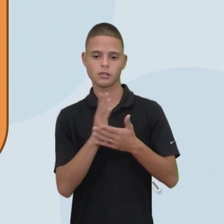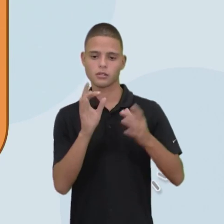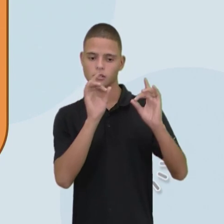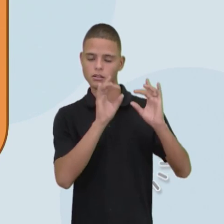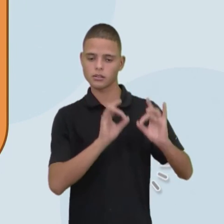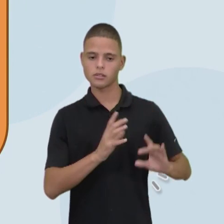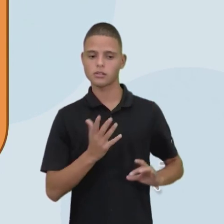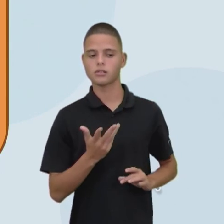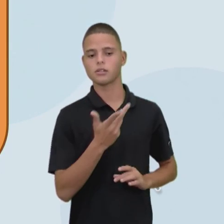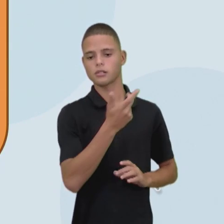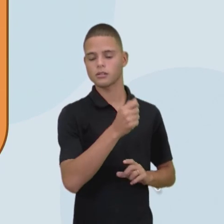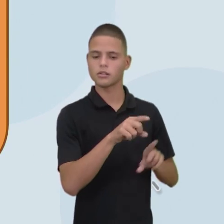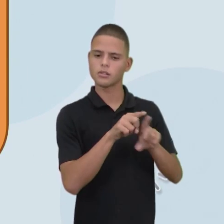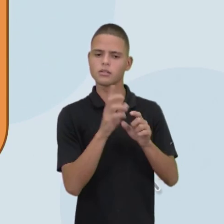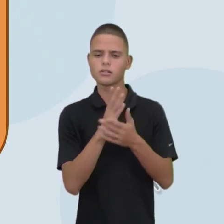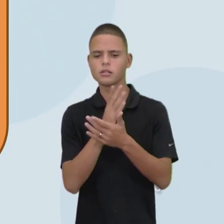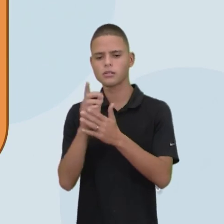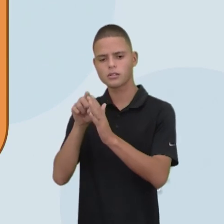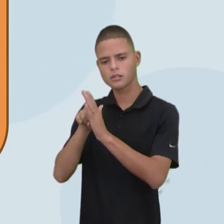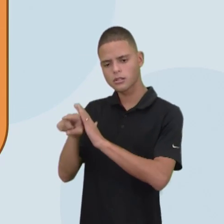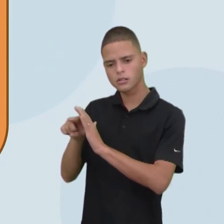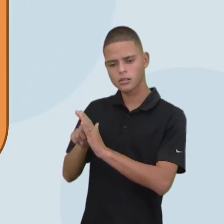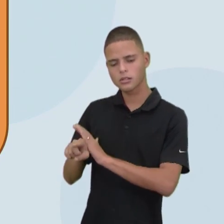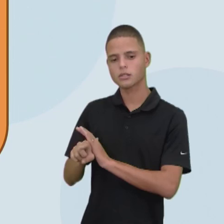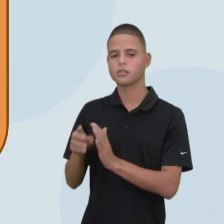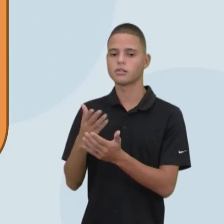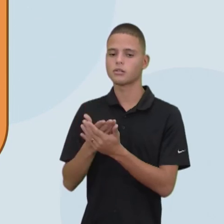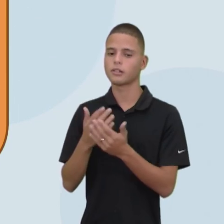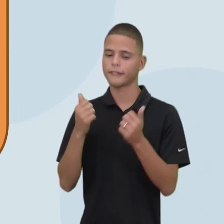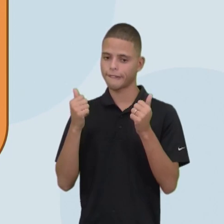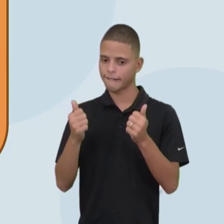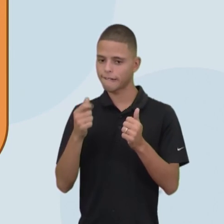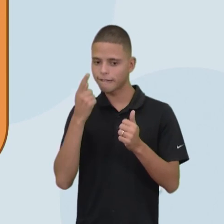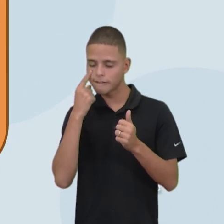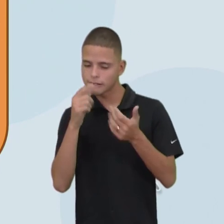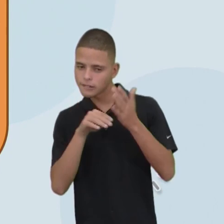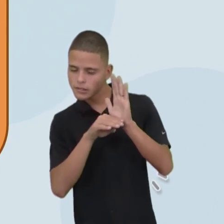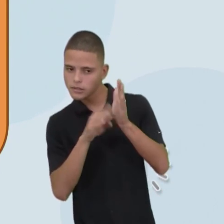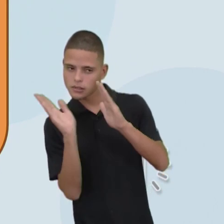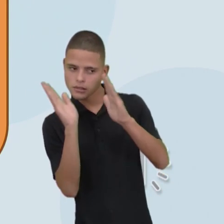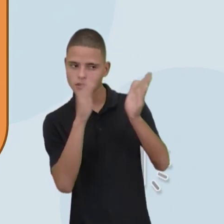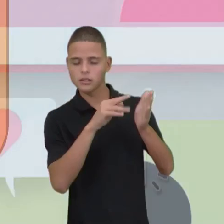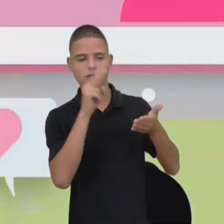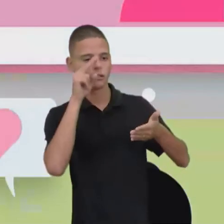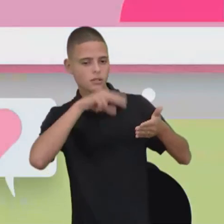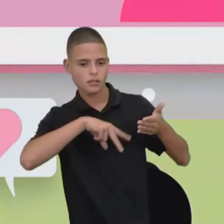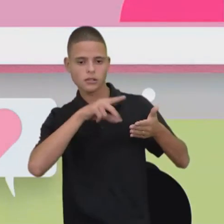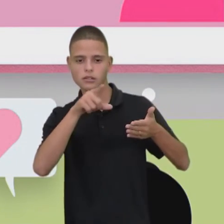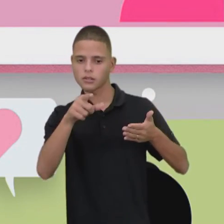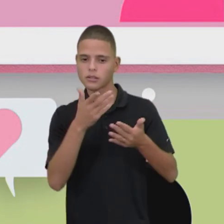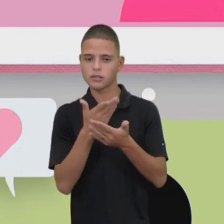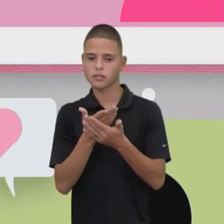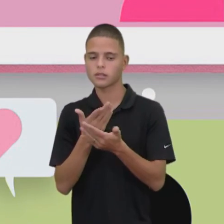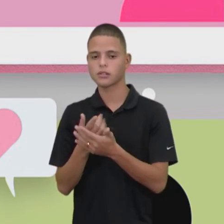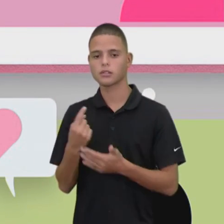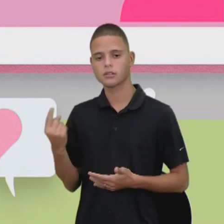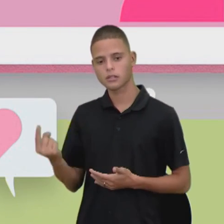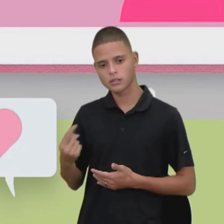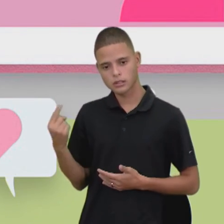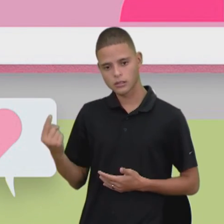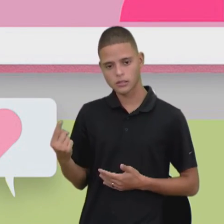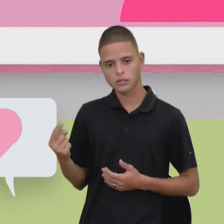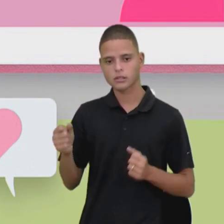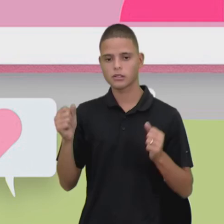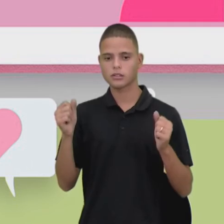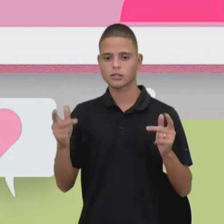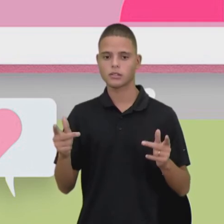diversificados e responder as perguntas norteadoras da aula também, tá certo? Então assistam os vídeos, façam as leituras, você que está estudando aí de forma